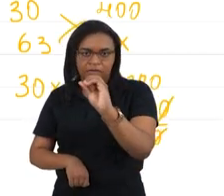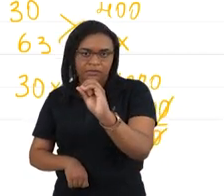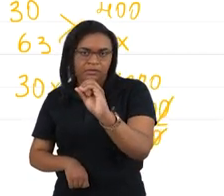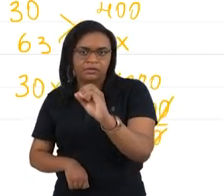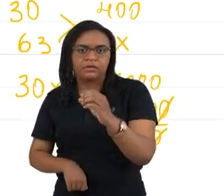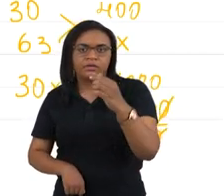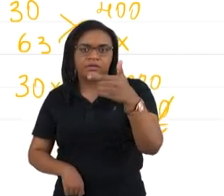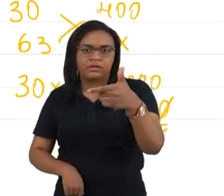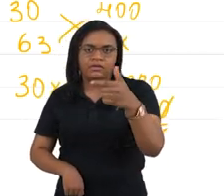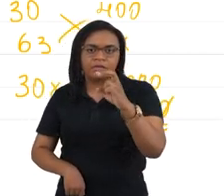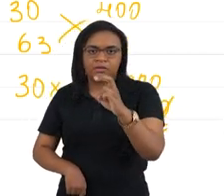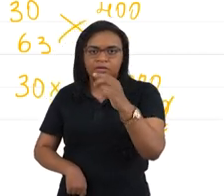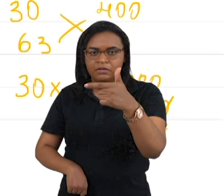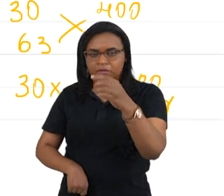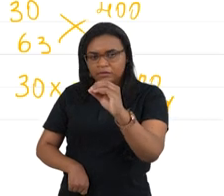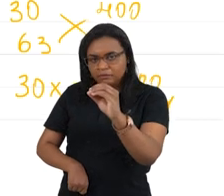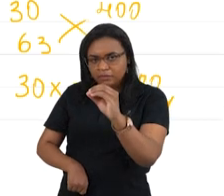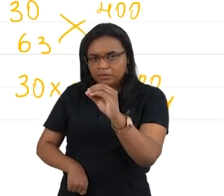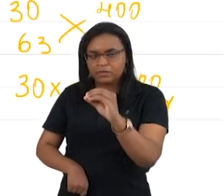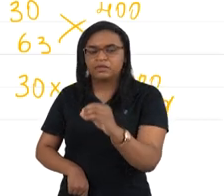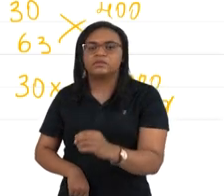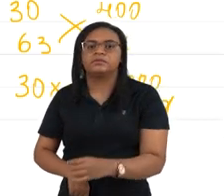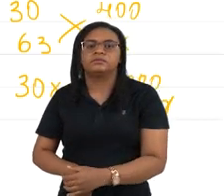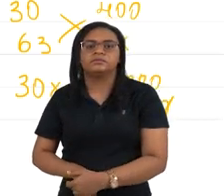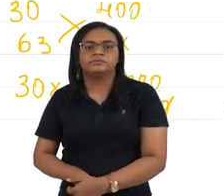Fica 2.520